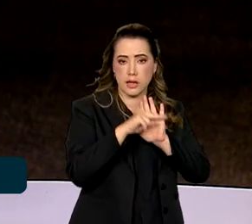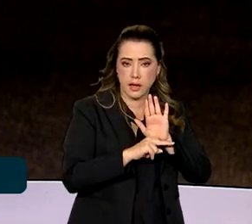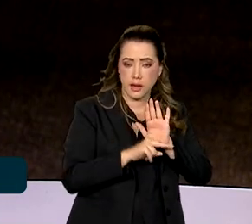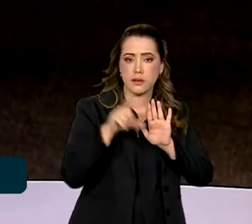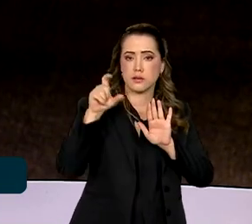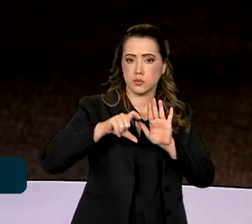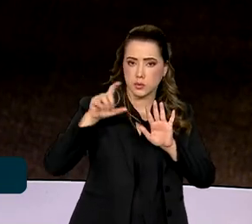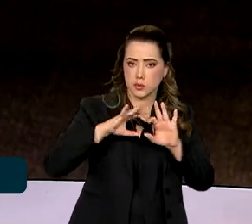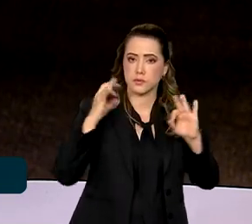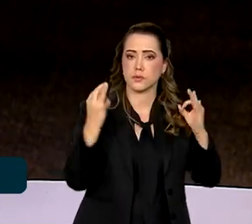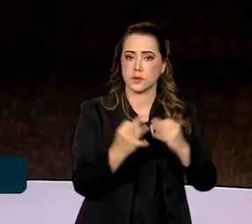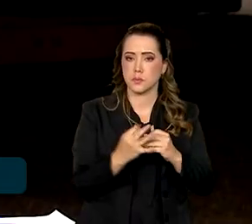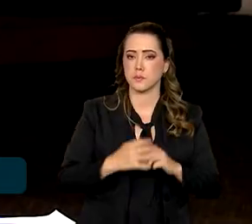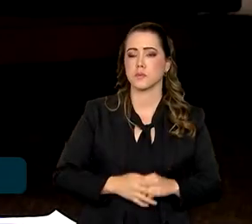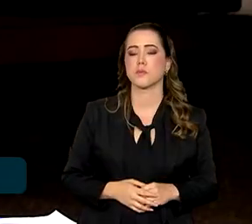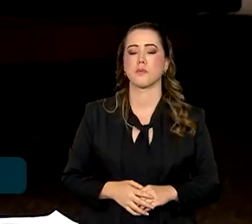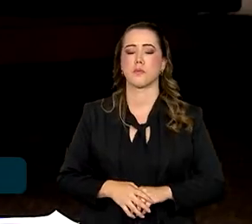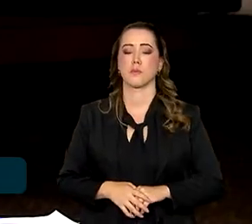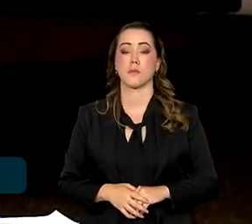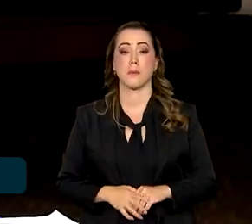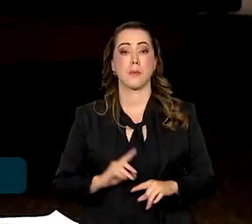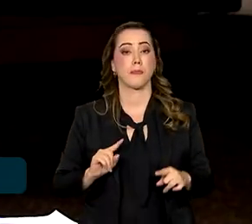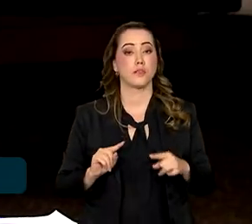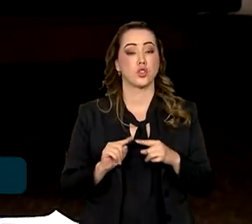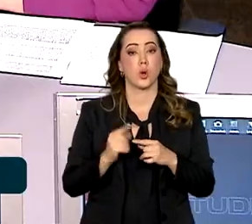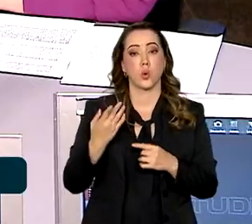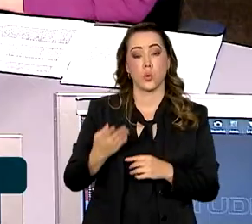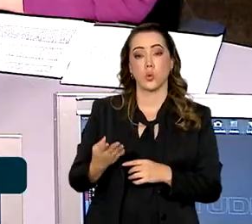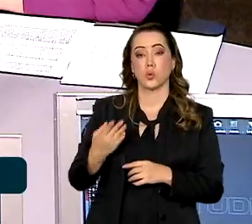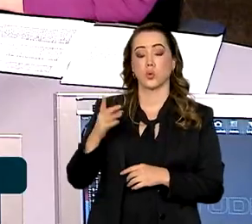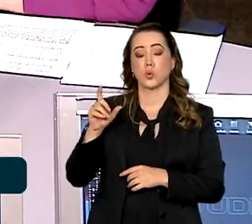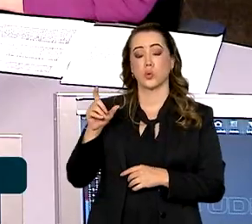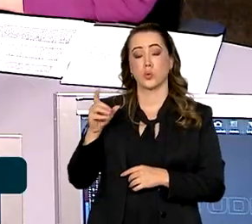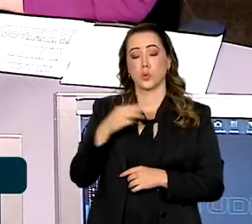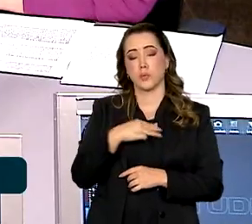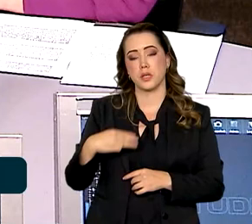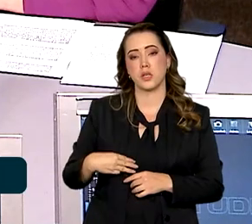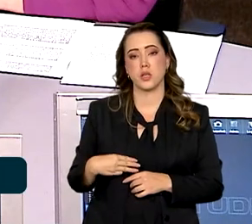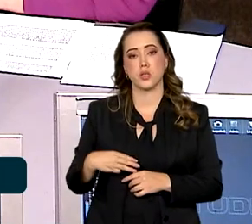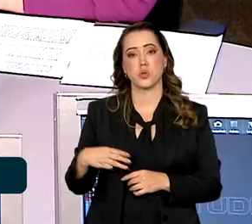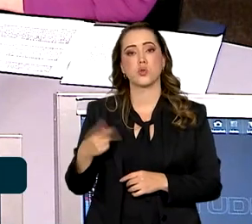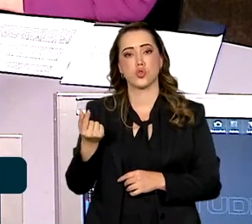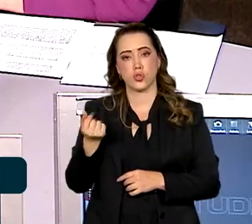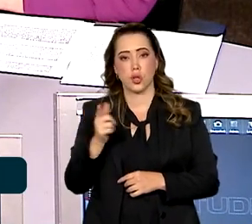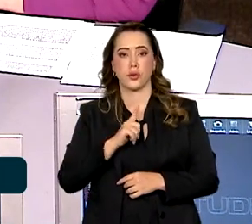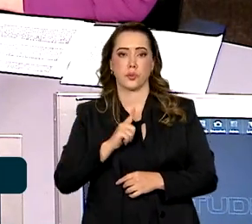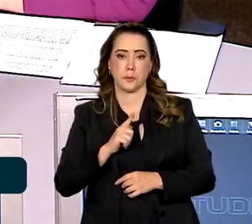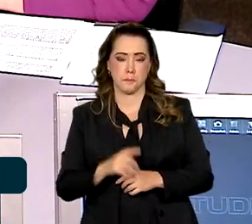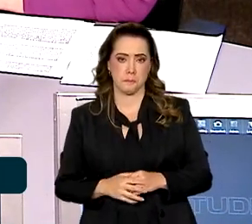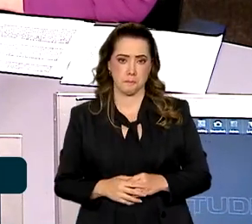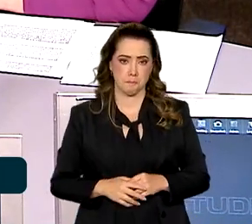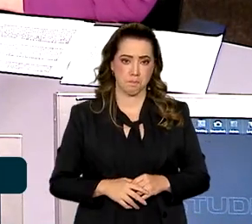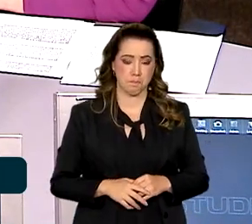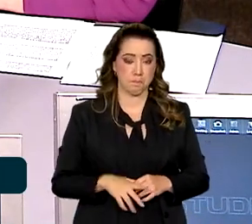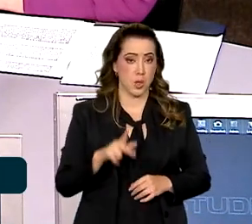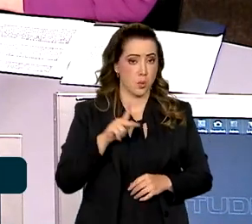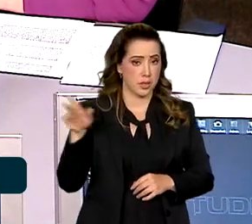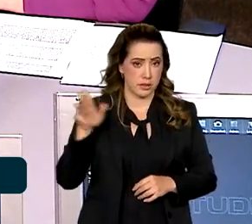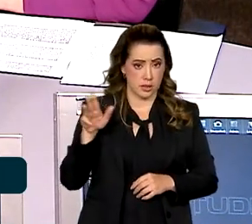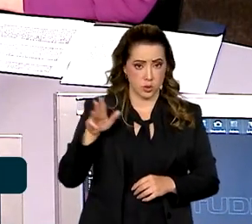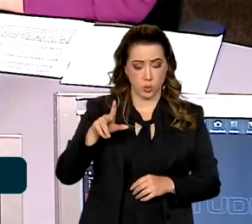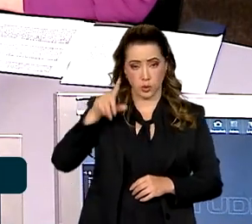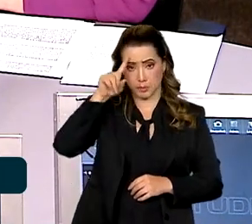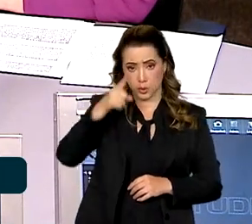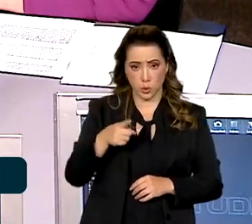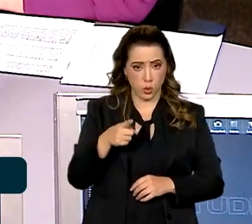Bolsa Família. Segundo o ministro, não faltará dinheiro para o Bolsa Família. A determinação do presidente é não